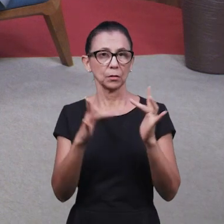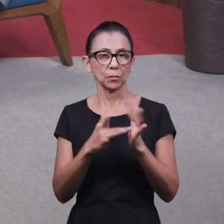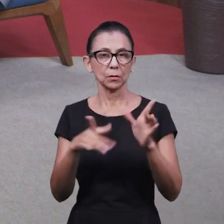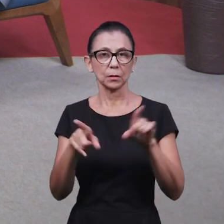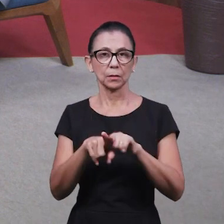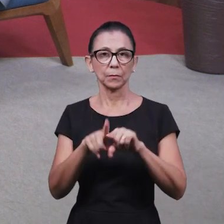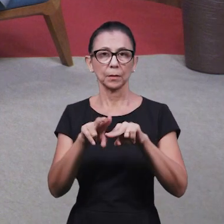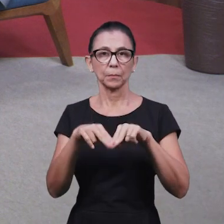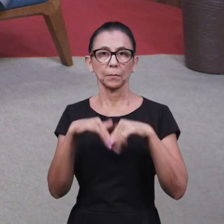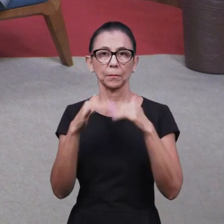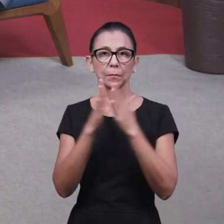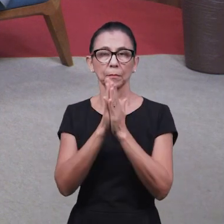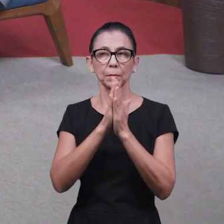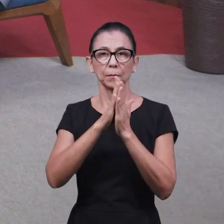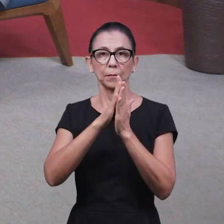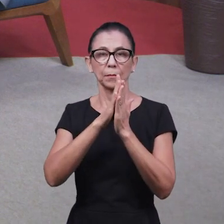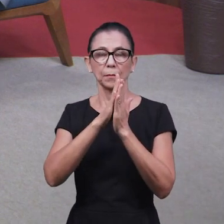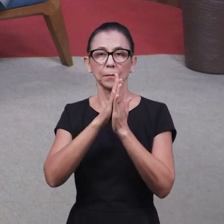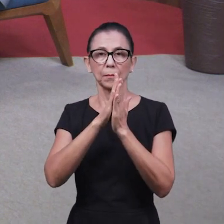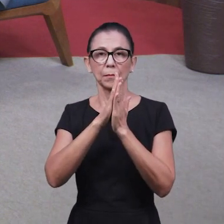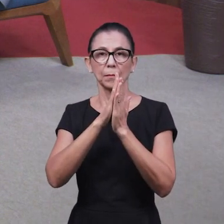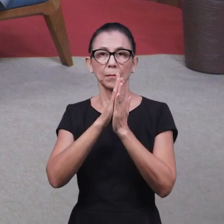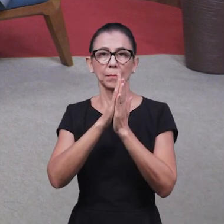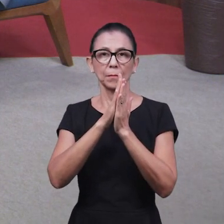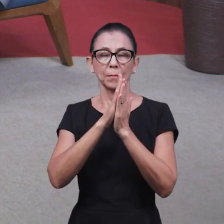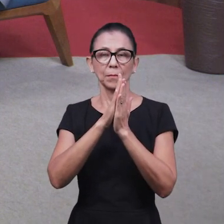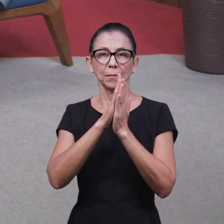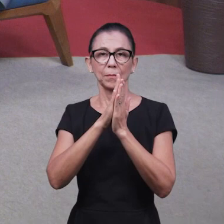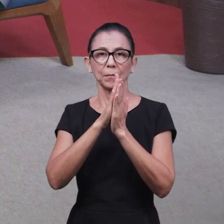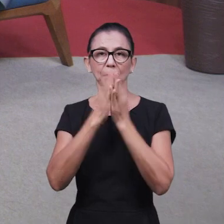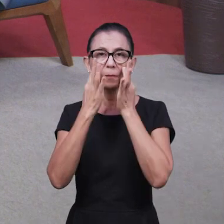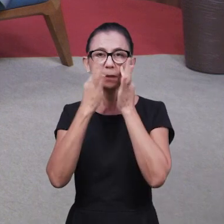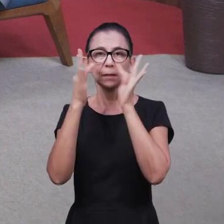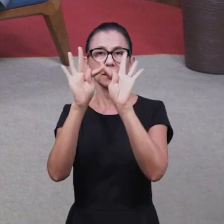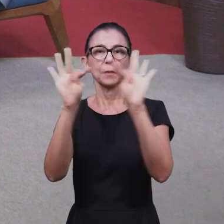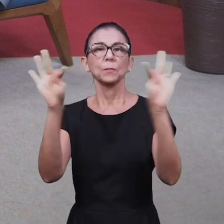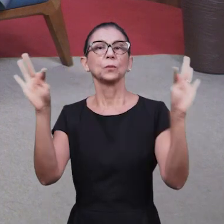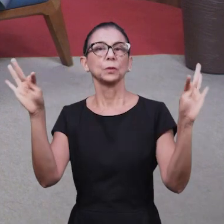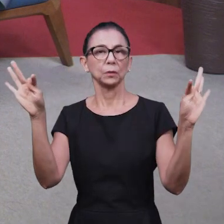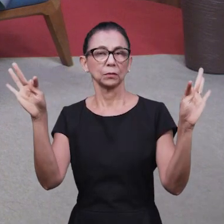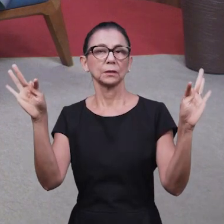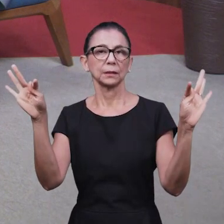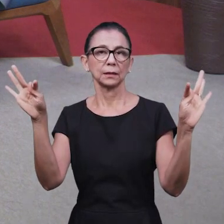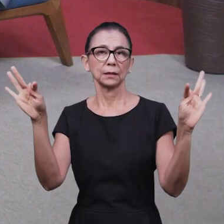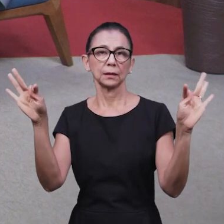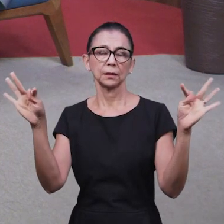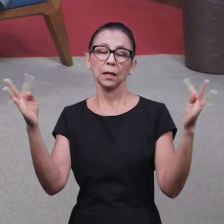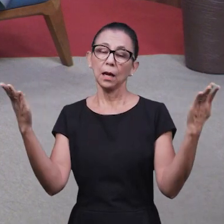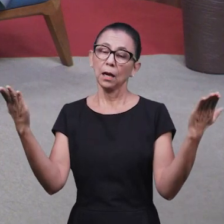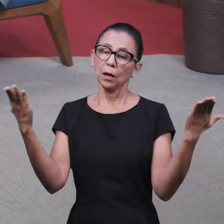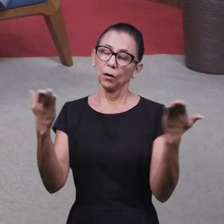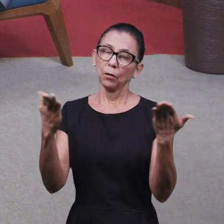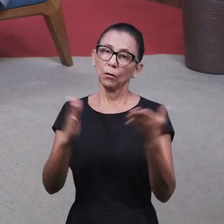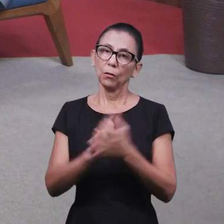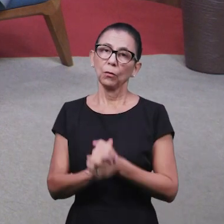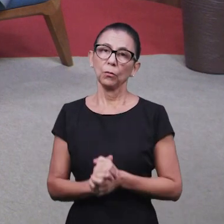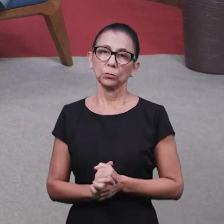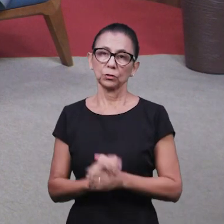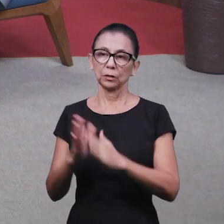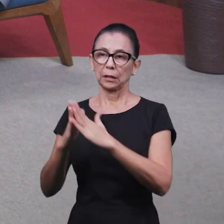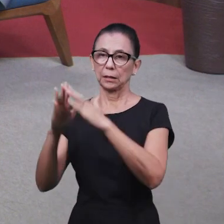tiveram ali os dois. Isso, aliás, é hoje a grande defesa da igreja contra